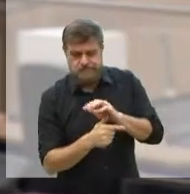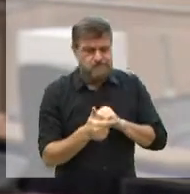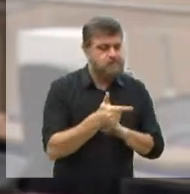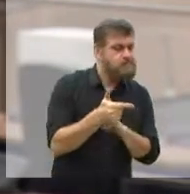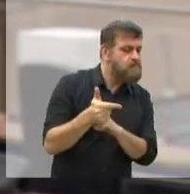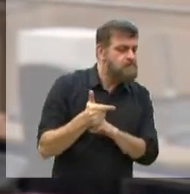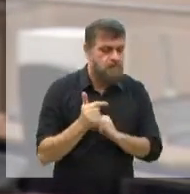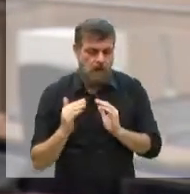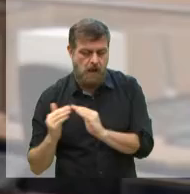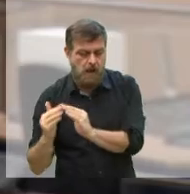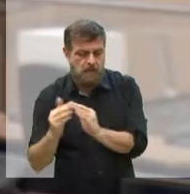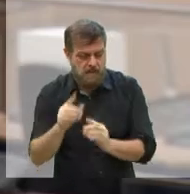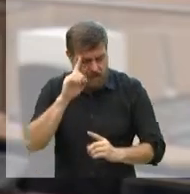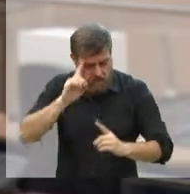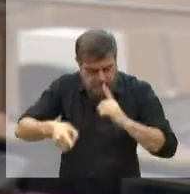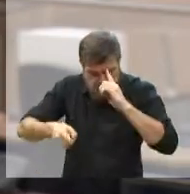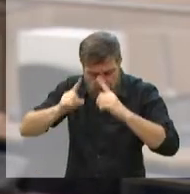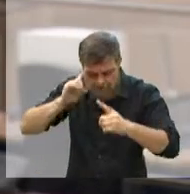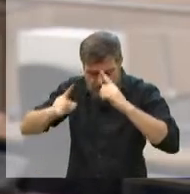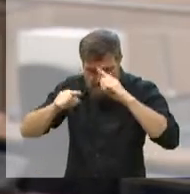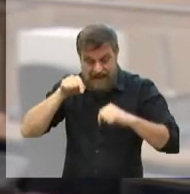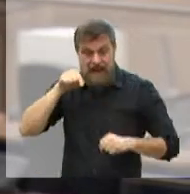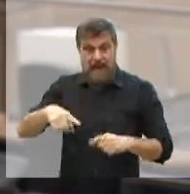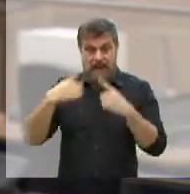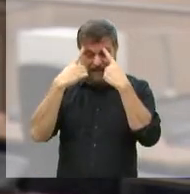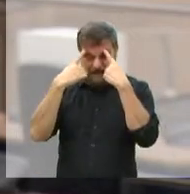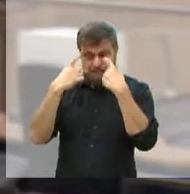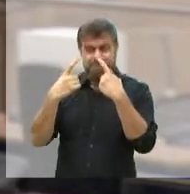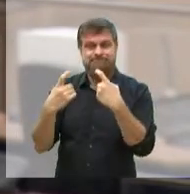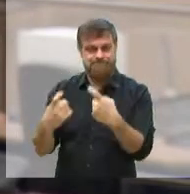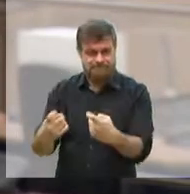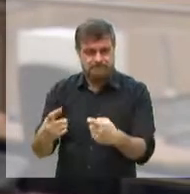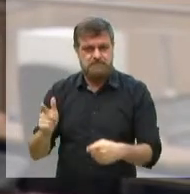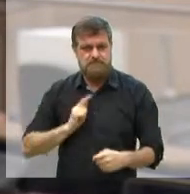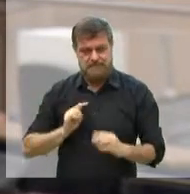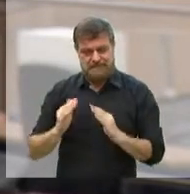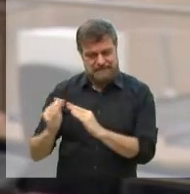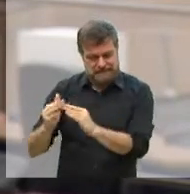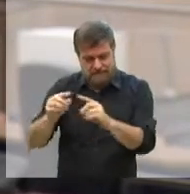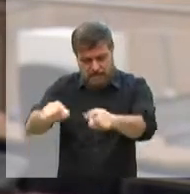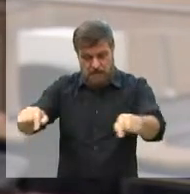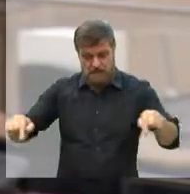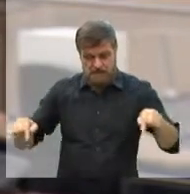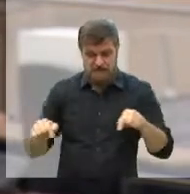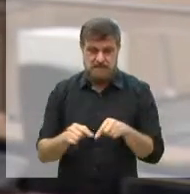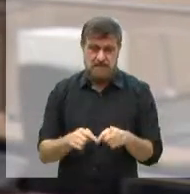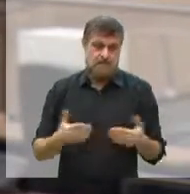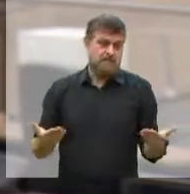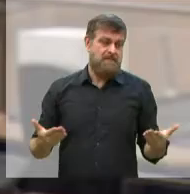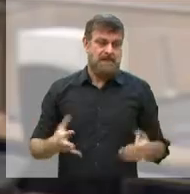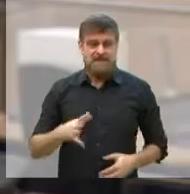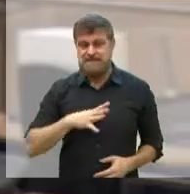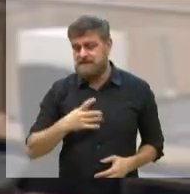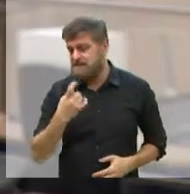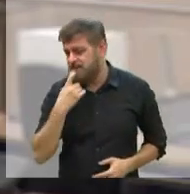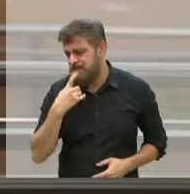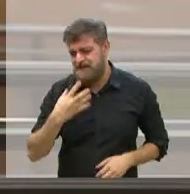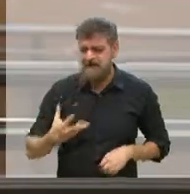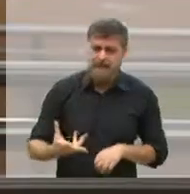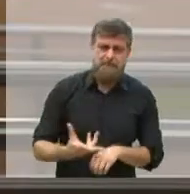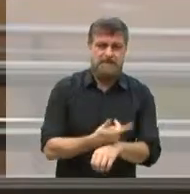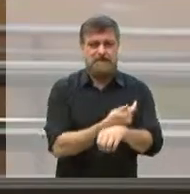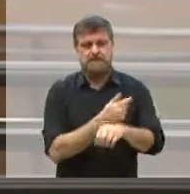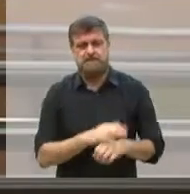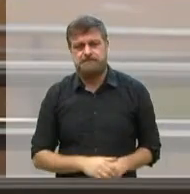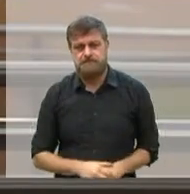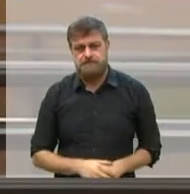de comunidades que são extremamente violentas, às vezes, dentro de uma região maravilhosa como é a região de Campinas. O